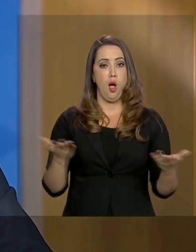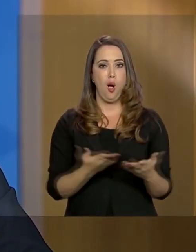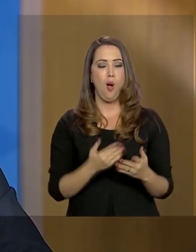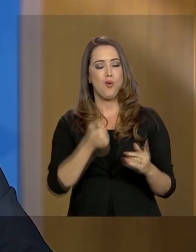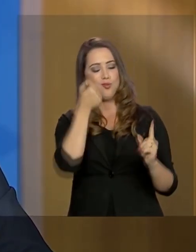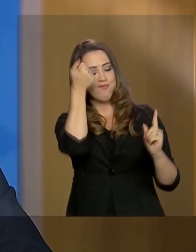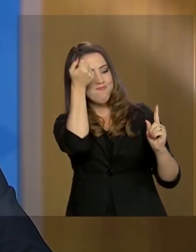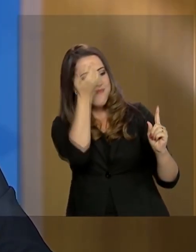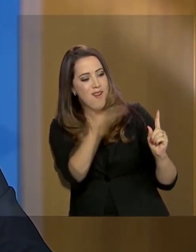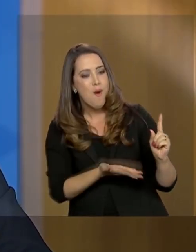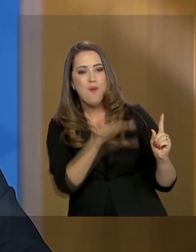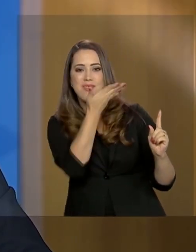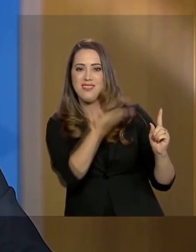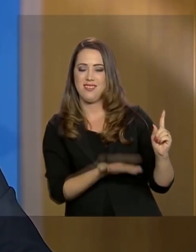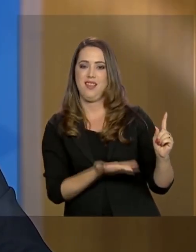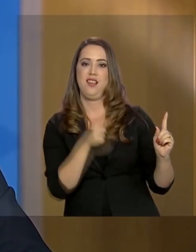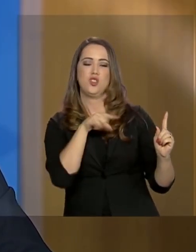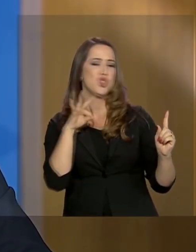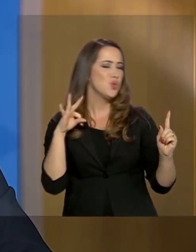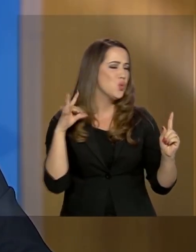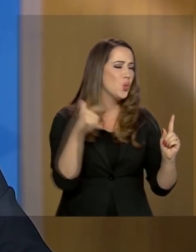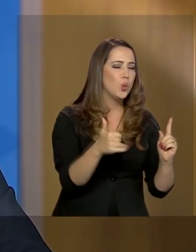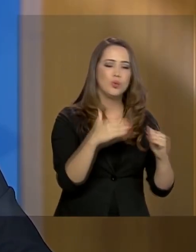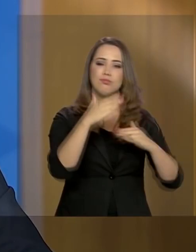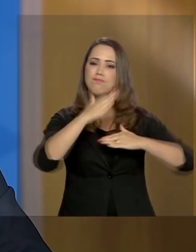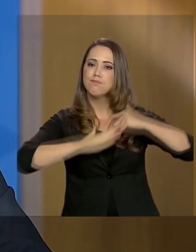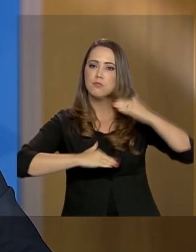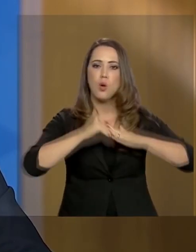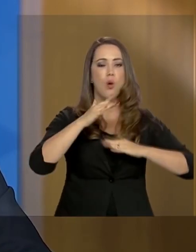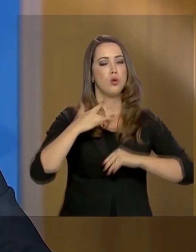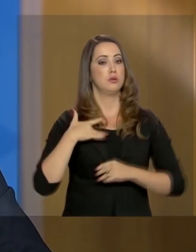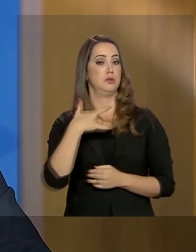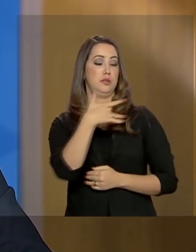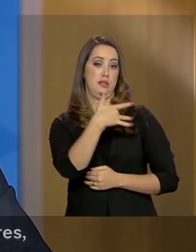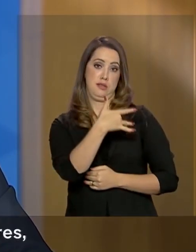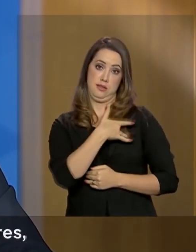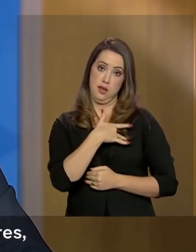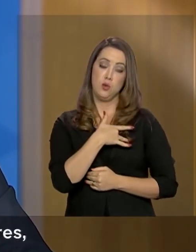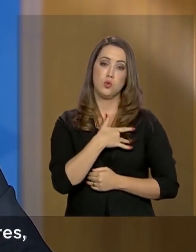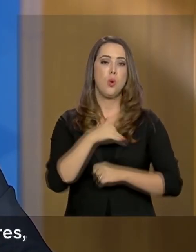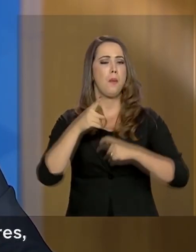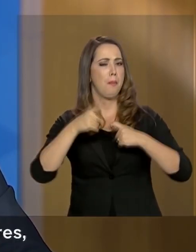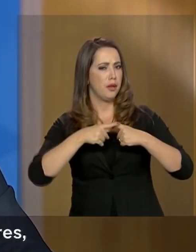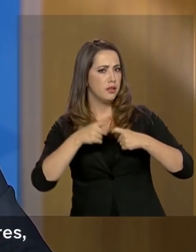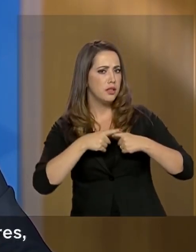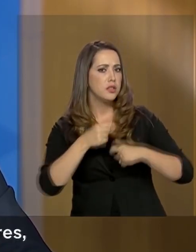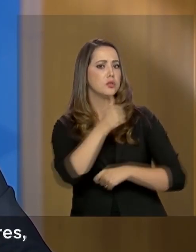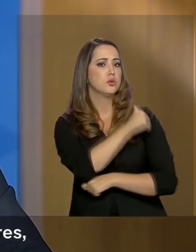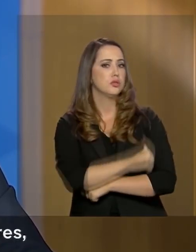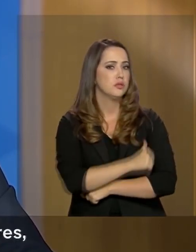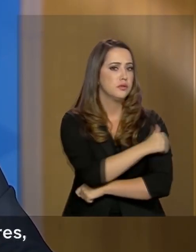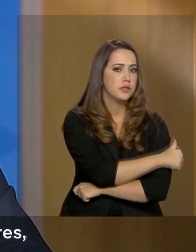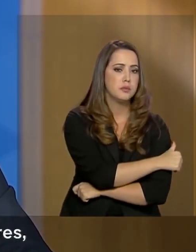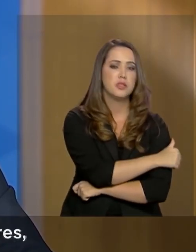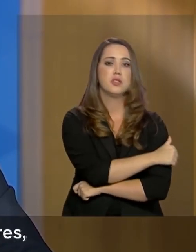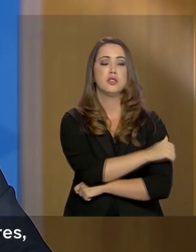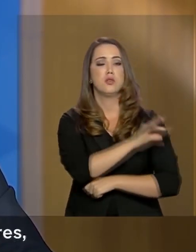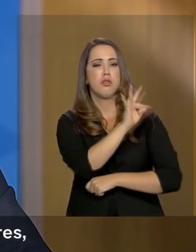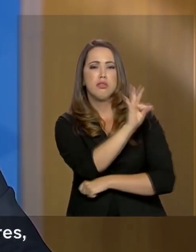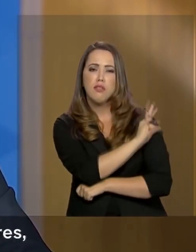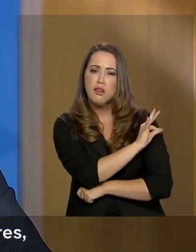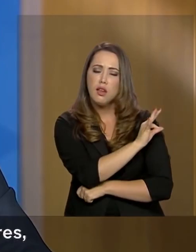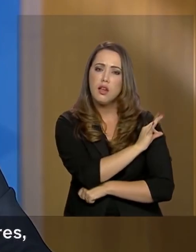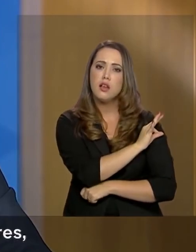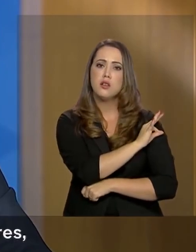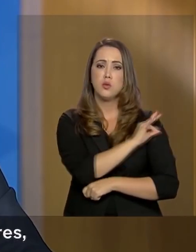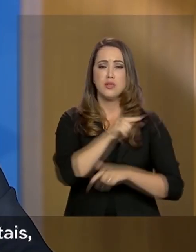-feira está metendo o pau. Vou me descrever desse canal. É isso que acontece. Porque hoje, principalmente para você crescer aqui no YouTube, você tem que polarizar-se também. É